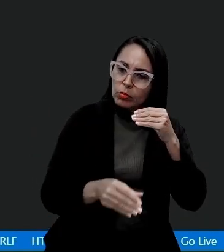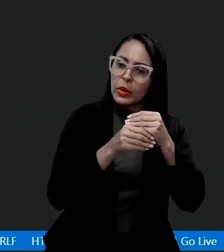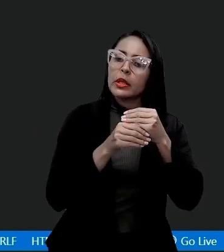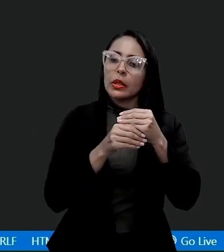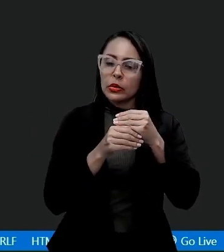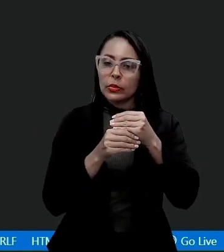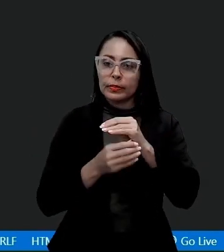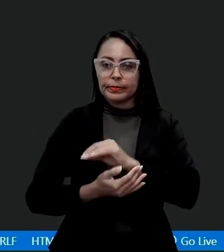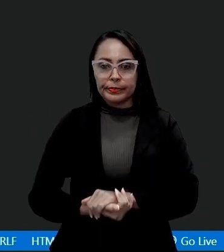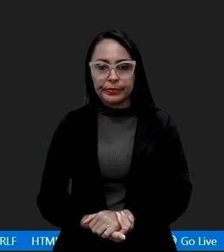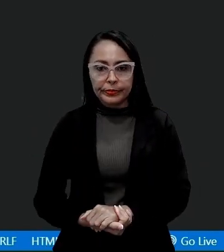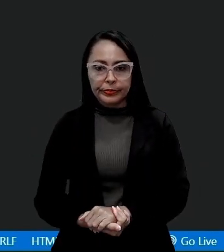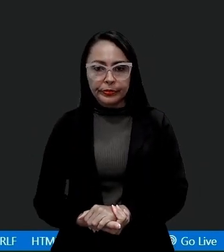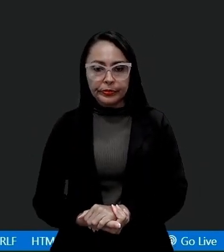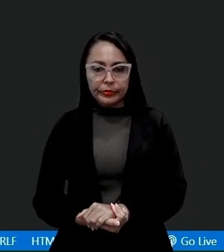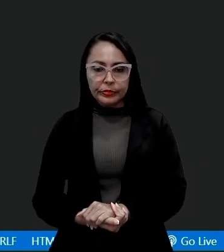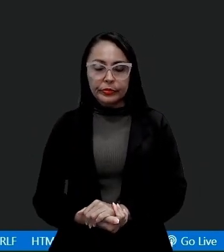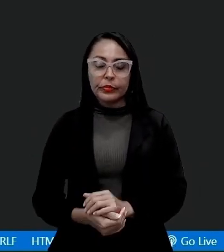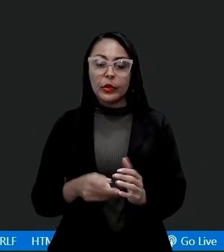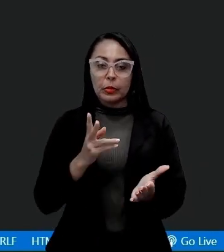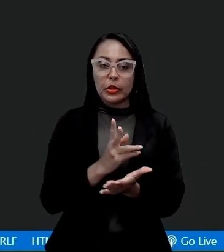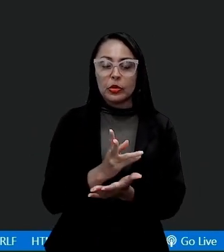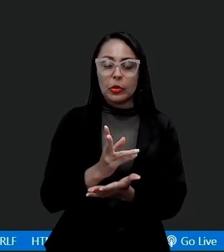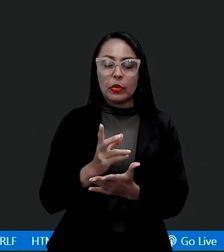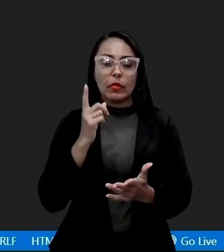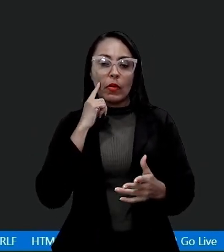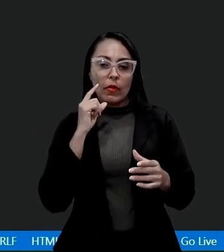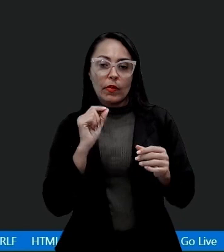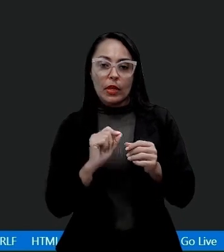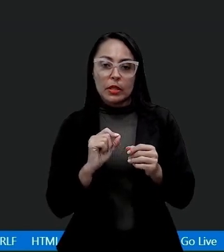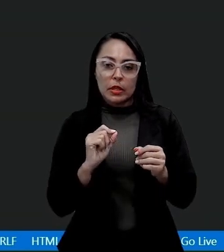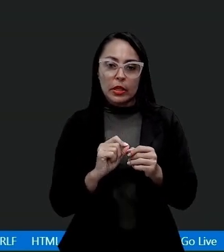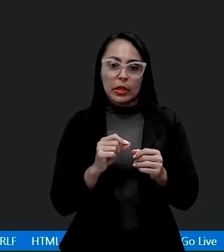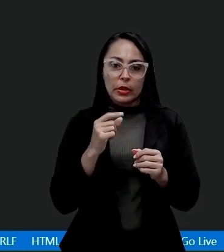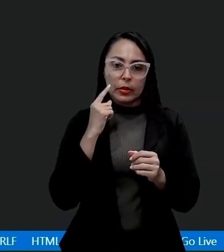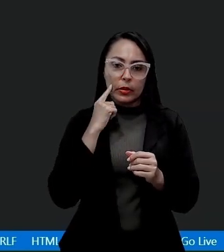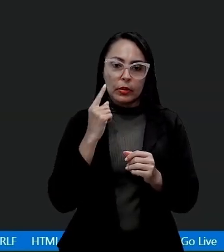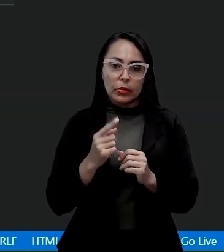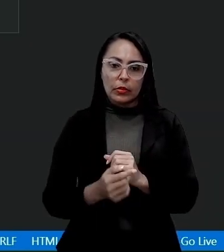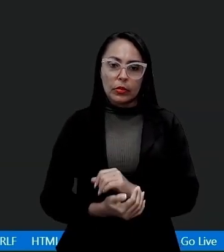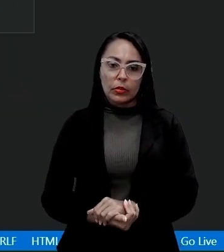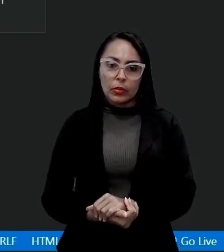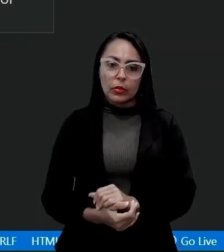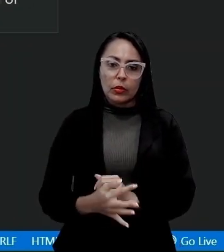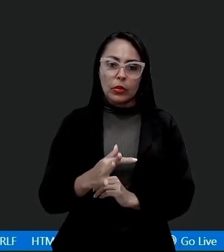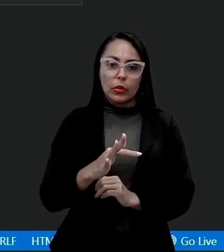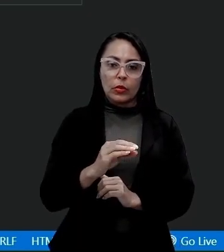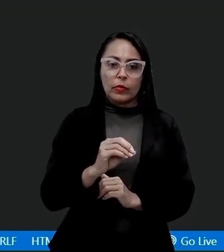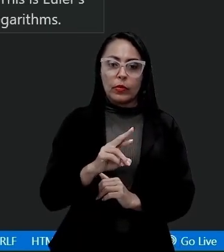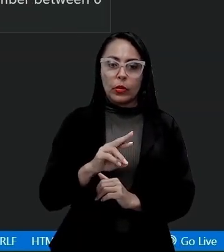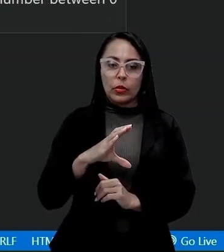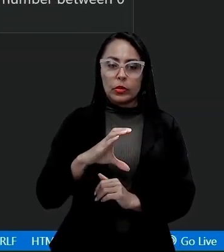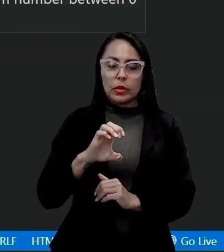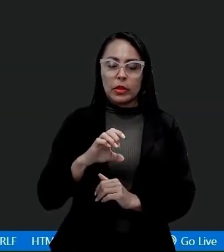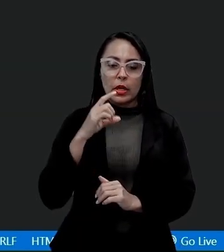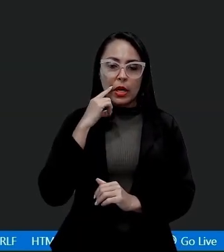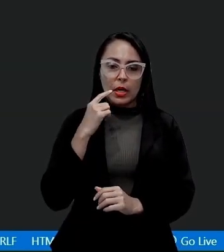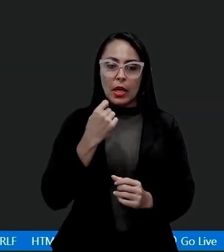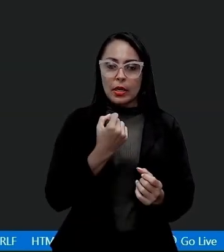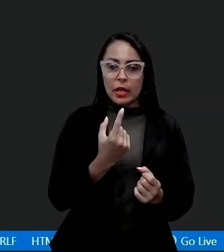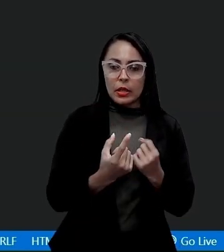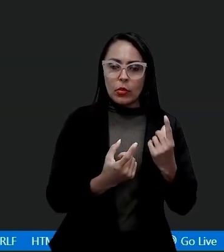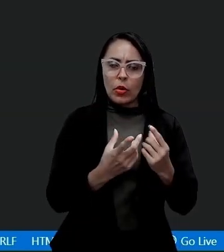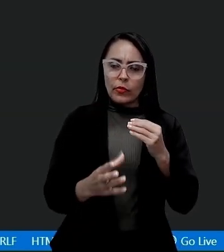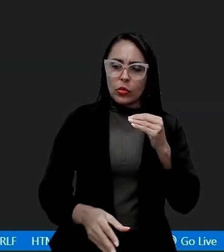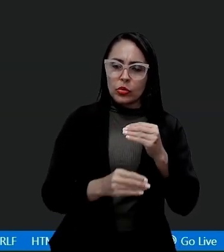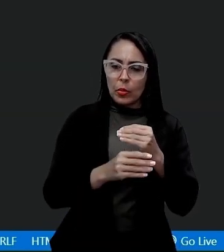tinha. E o mesmo eu vou fazer com o Sith Force. A cada jogada eu vou incrementar,